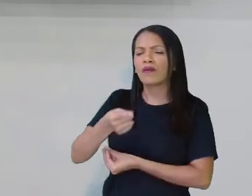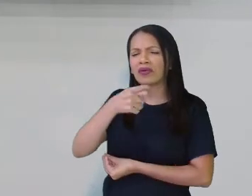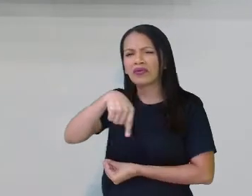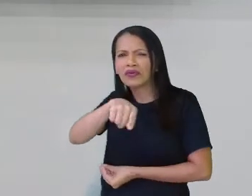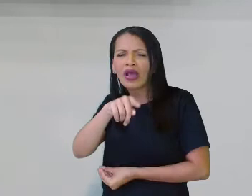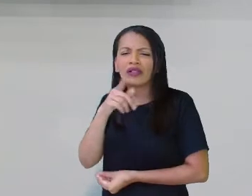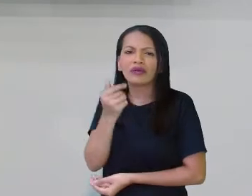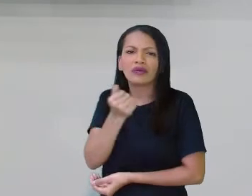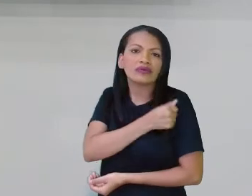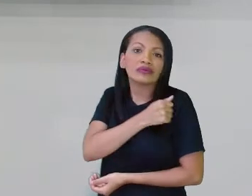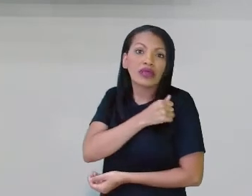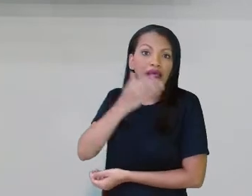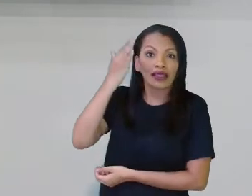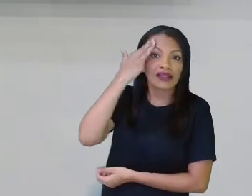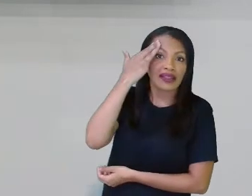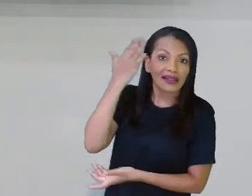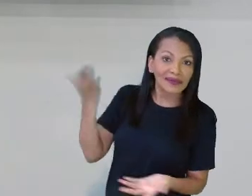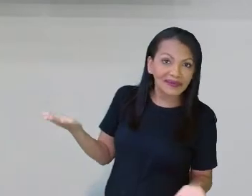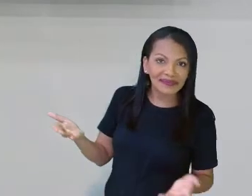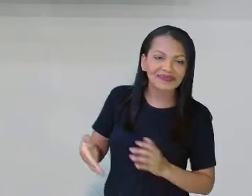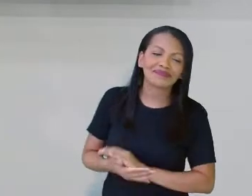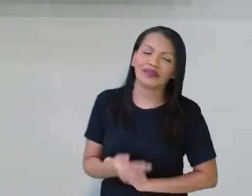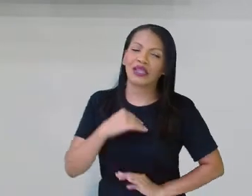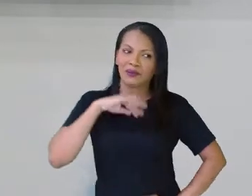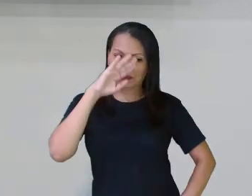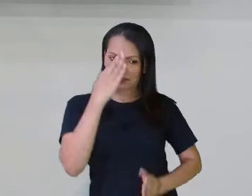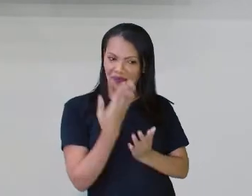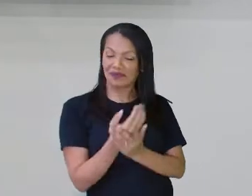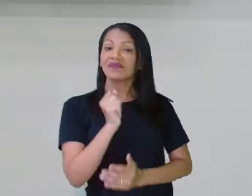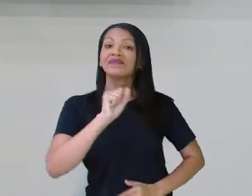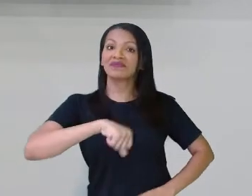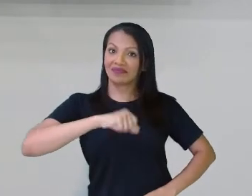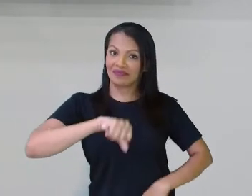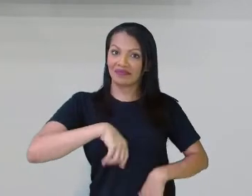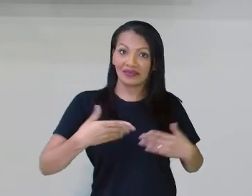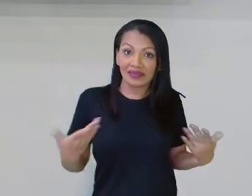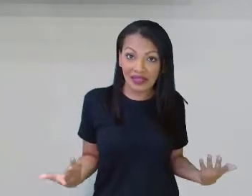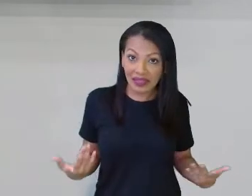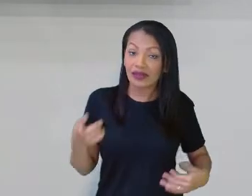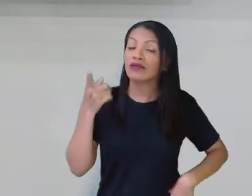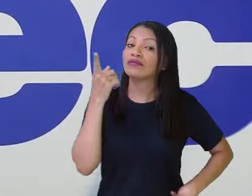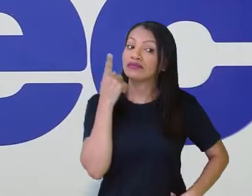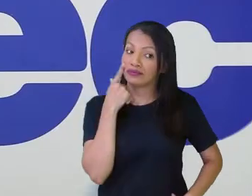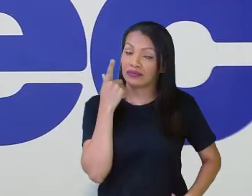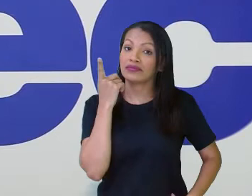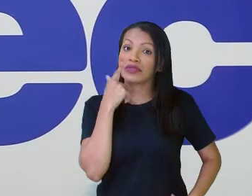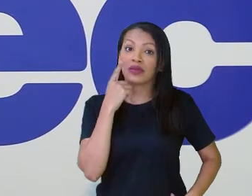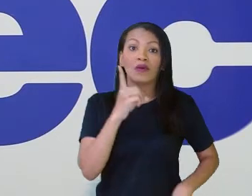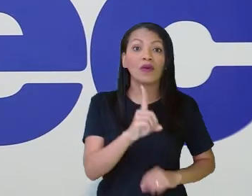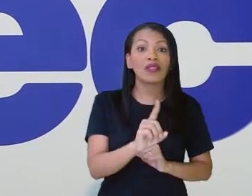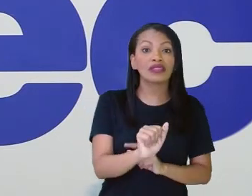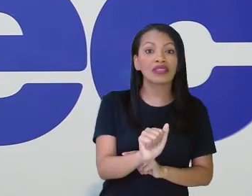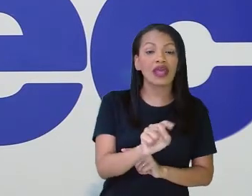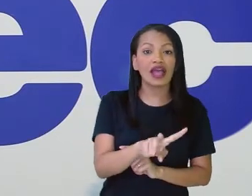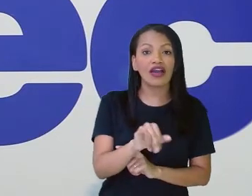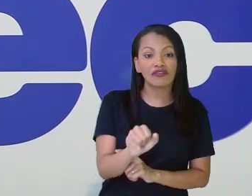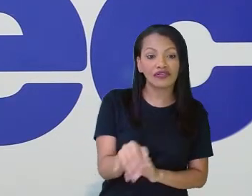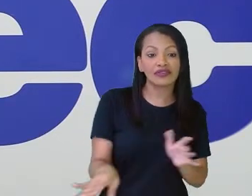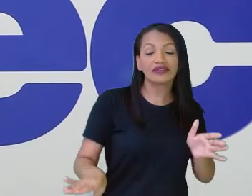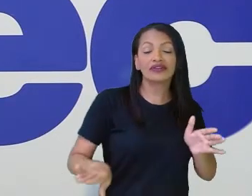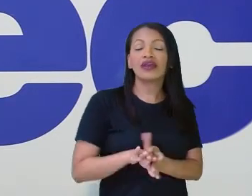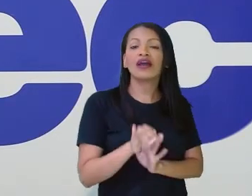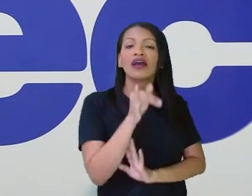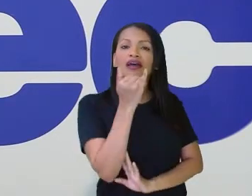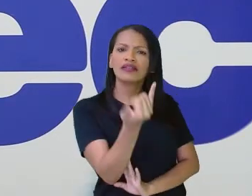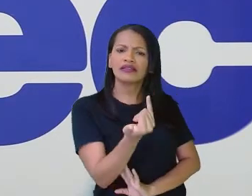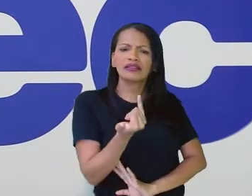Entenderam a matéria? Creio que sim, viu, professora Mauricia? Inclusive, o Davi chegou por aqui dizendo